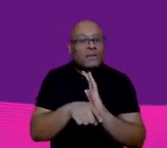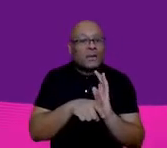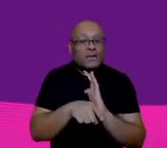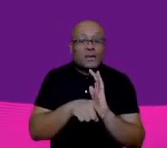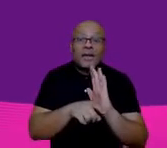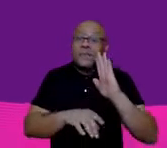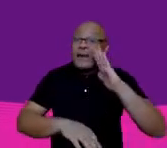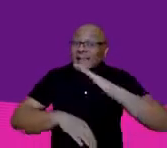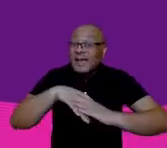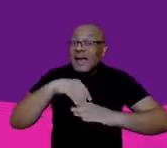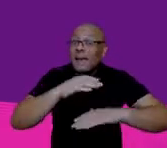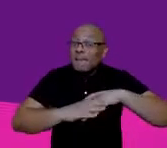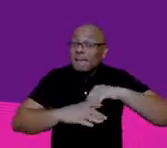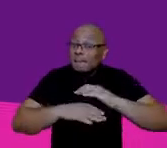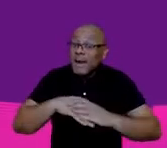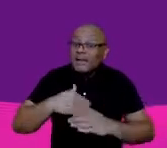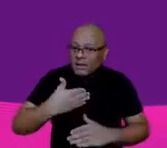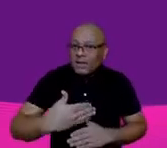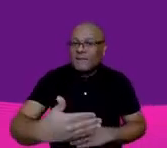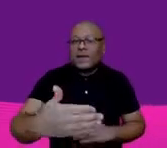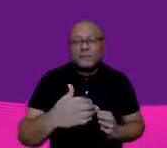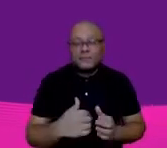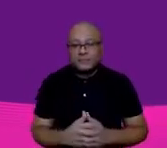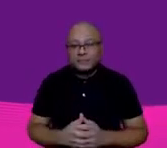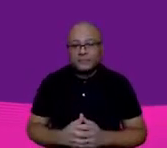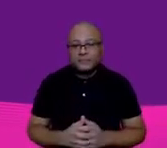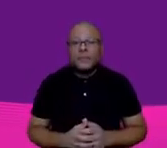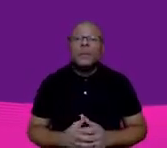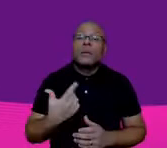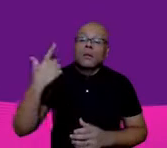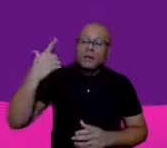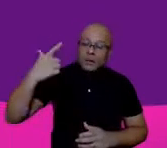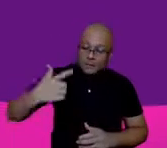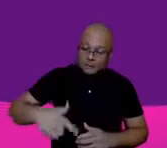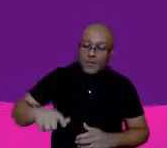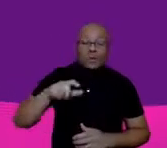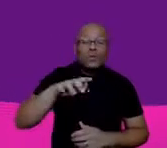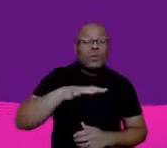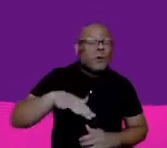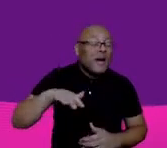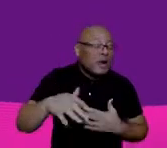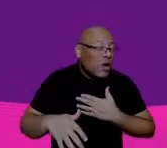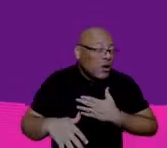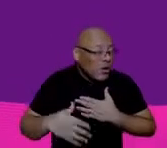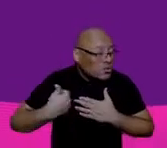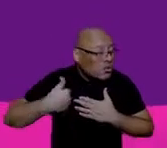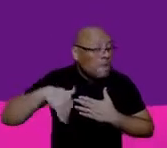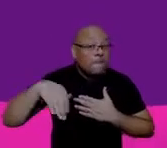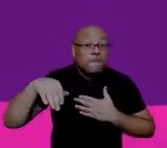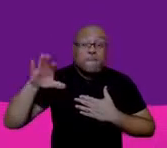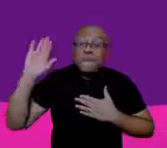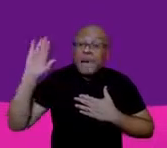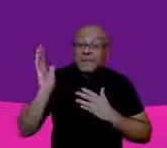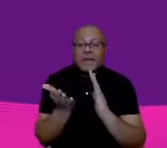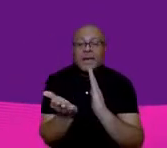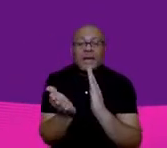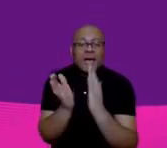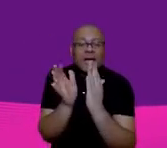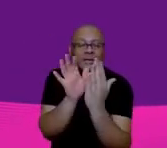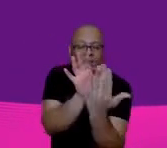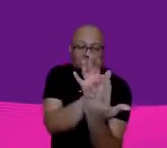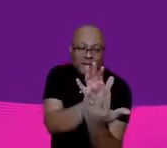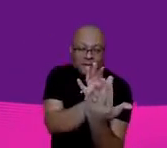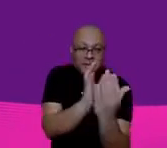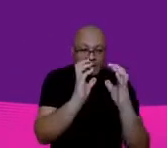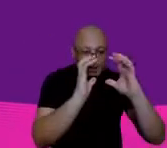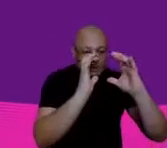seja interessante. E finalmente, gente, talvez uma das áreas que eu mais gosto, que é a interface cérebro-máquina. É,